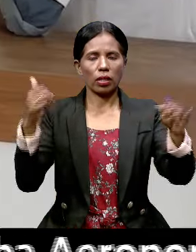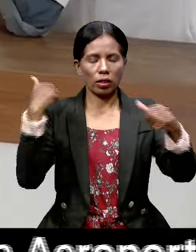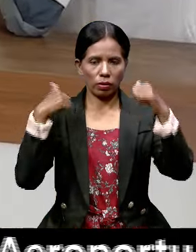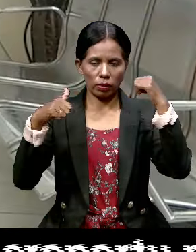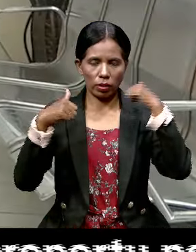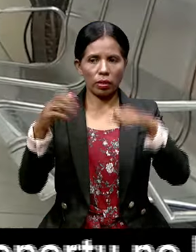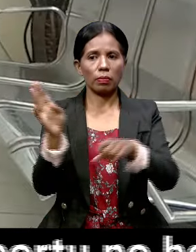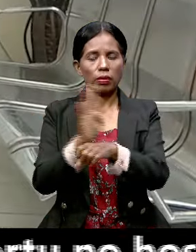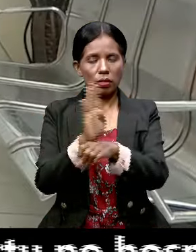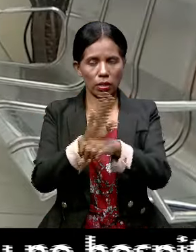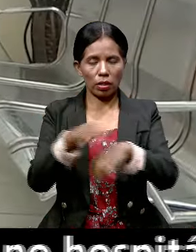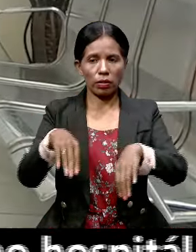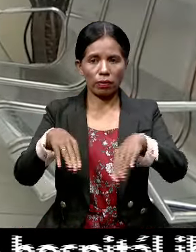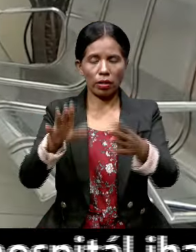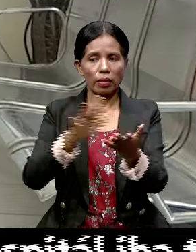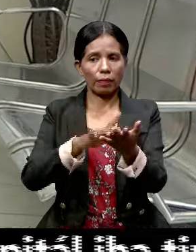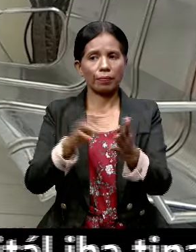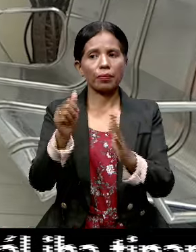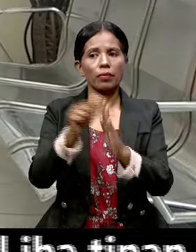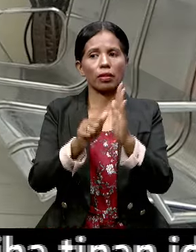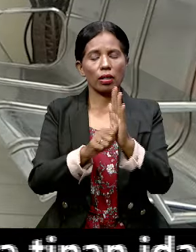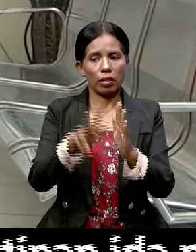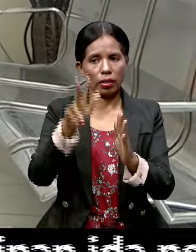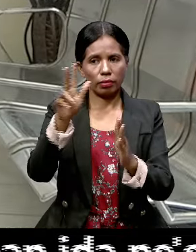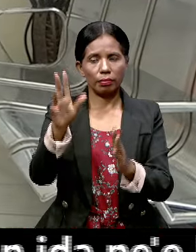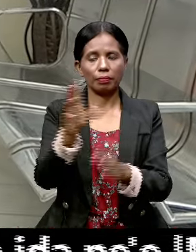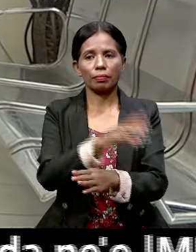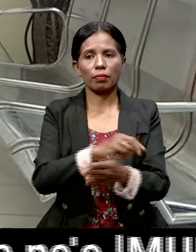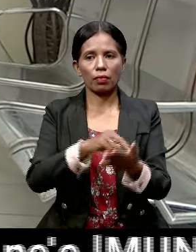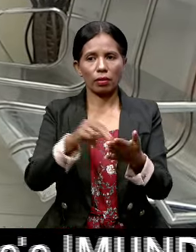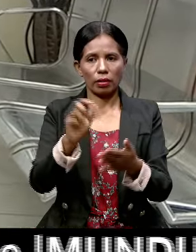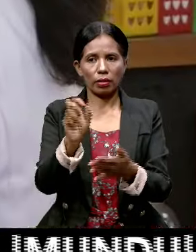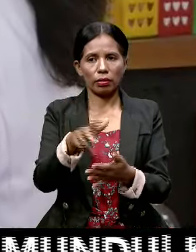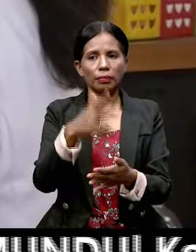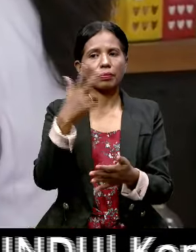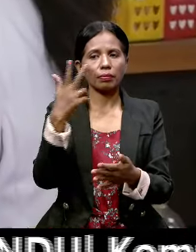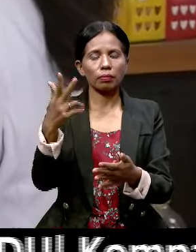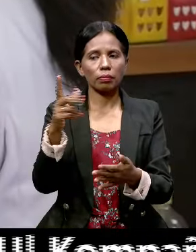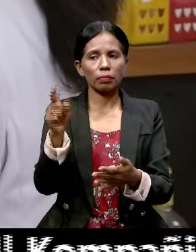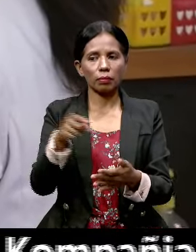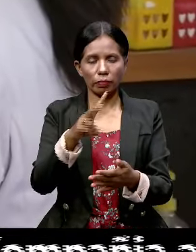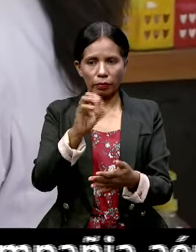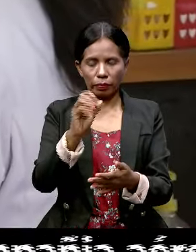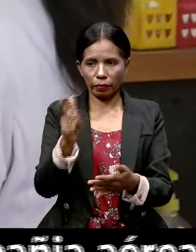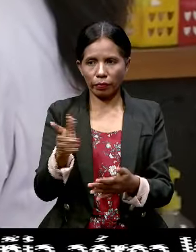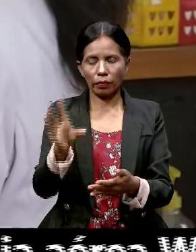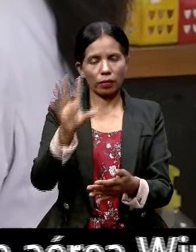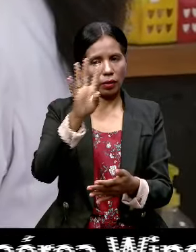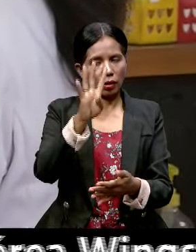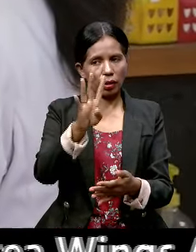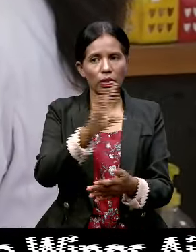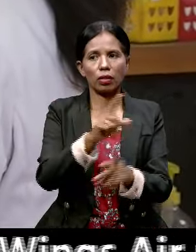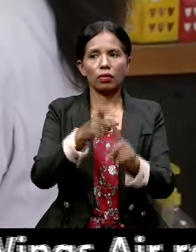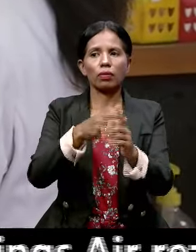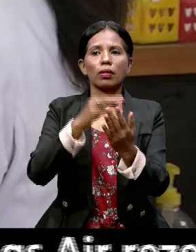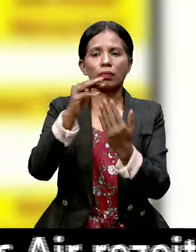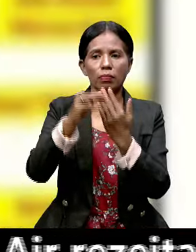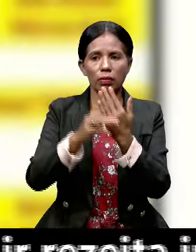negócio. Tuir artigo tolo decreto lei número sanul resin rua barra rihun rua hat loron rua nul resin em fulan maio hakere